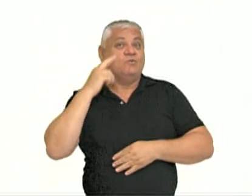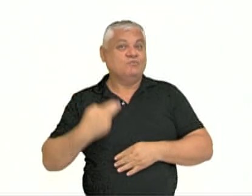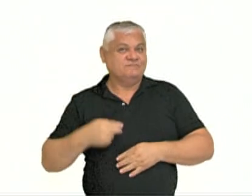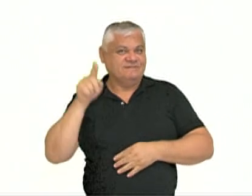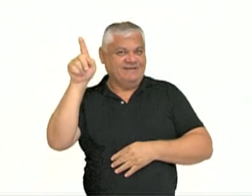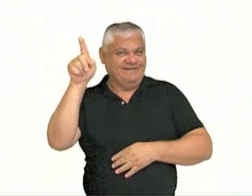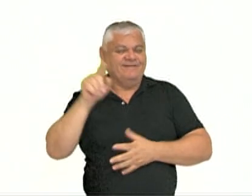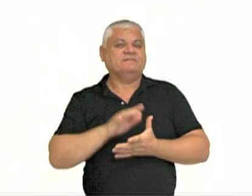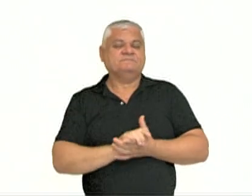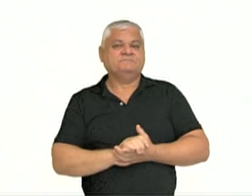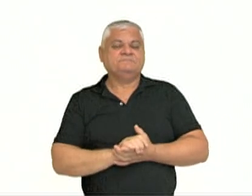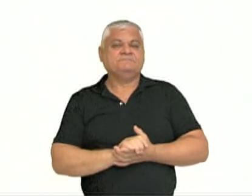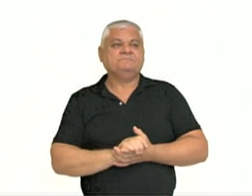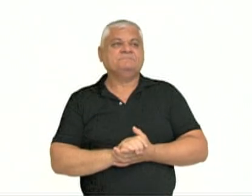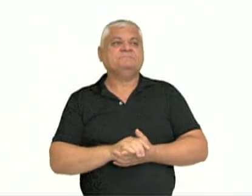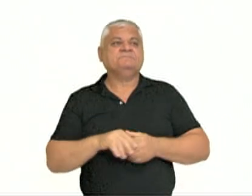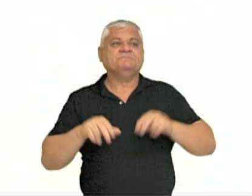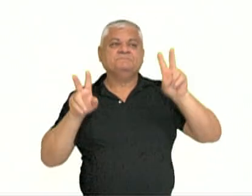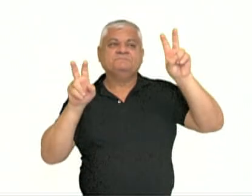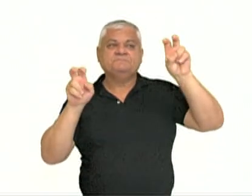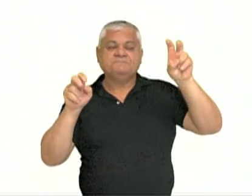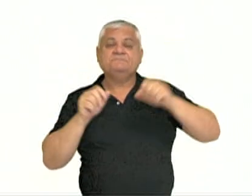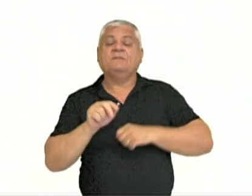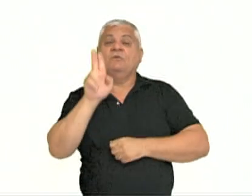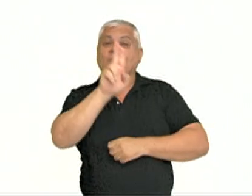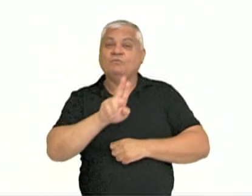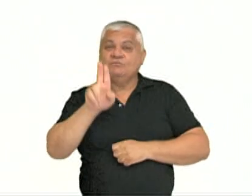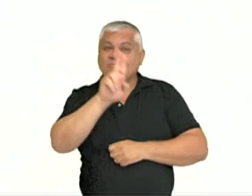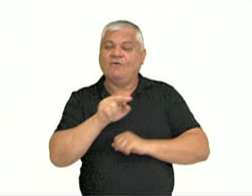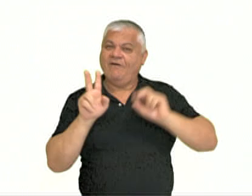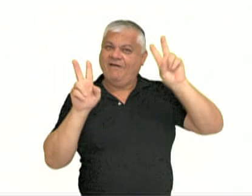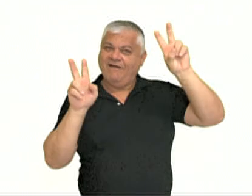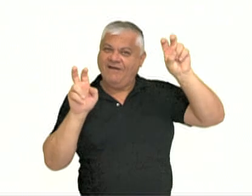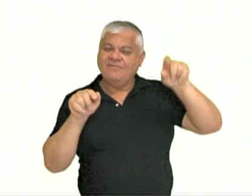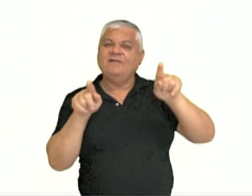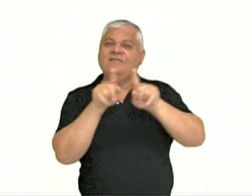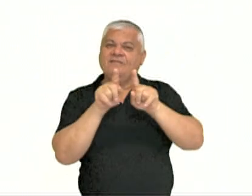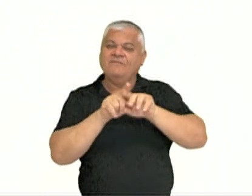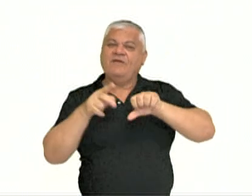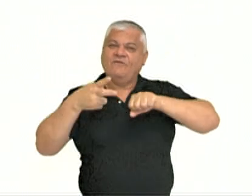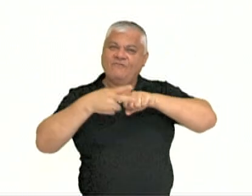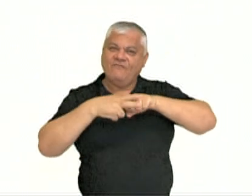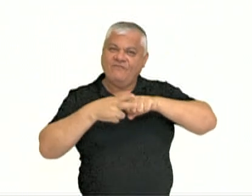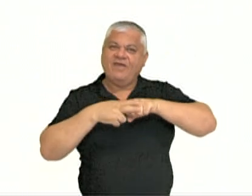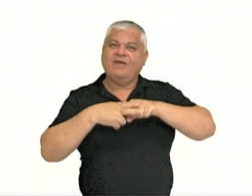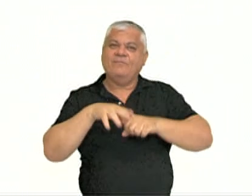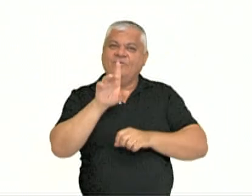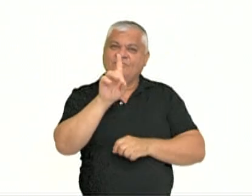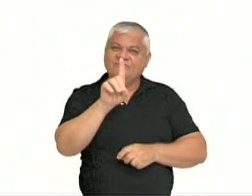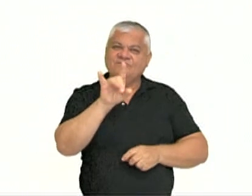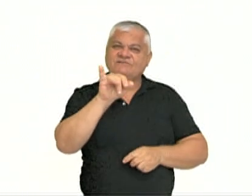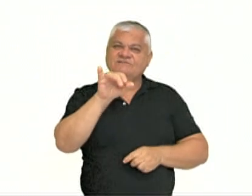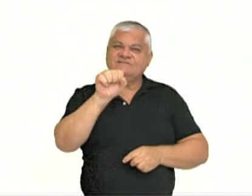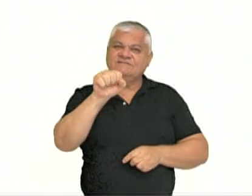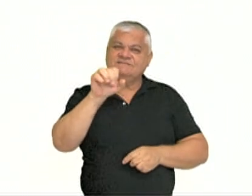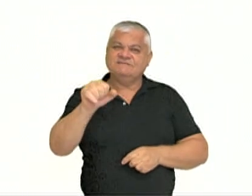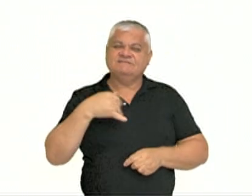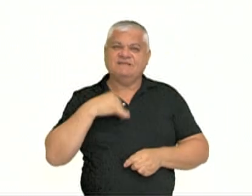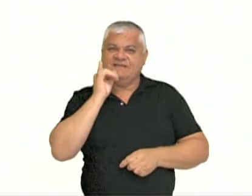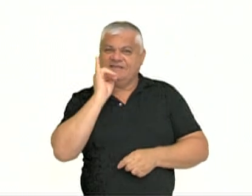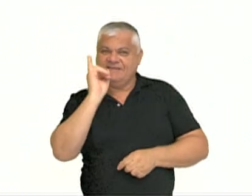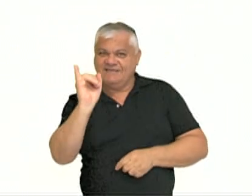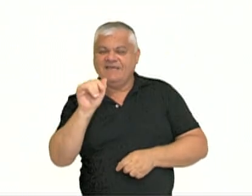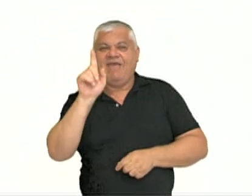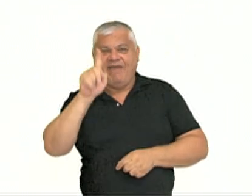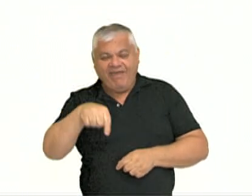lá, a fala do jornalista ela foi destacada pelo uso das aspas e também pelo verbo de elocução, que nós chamamos também de